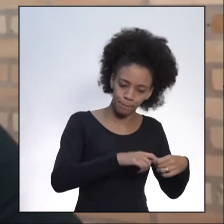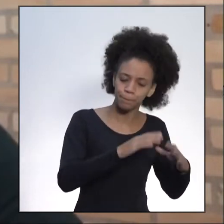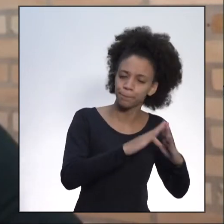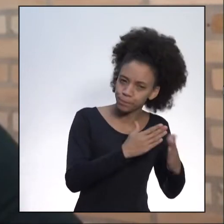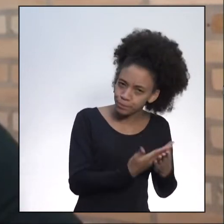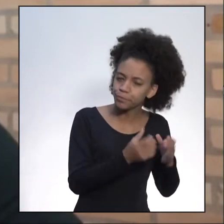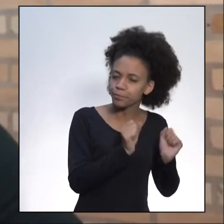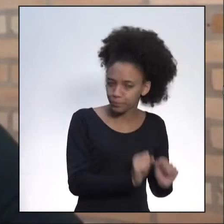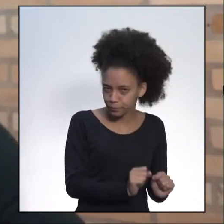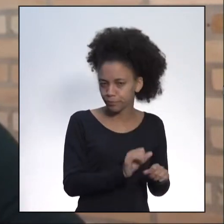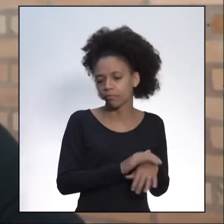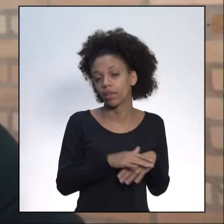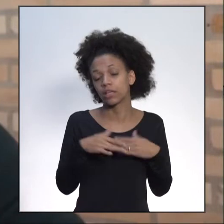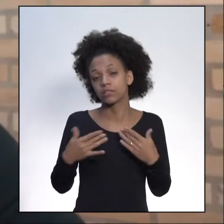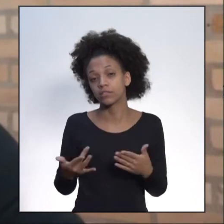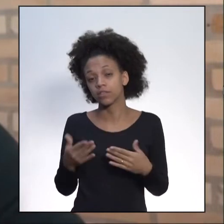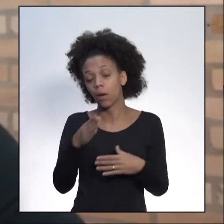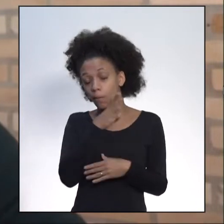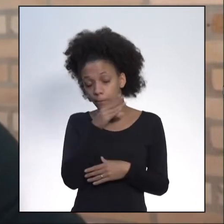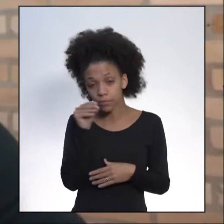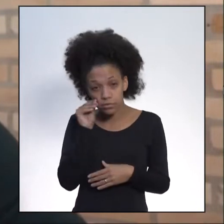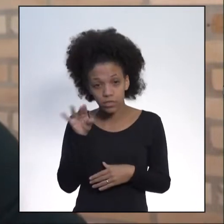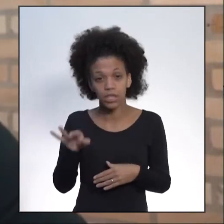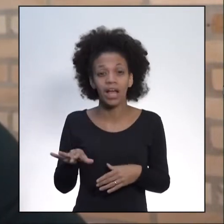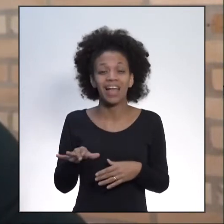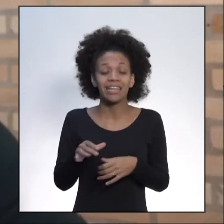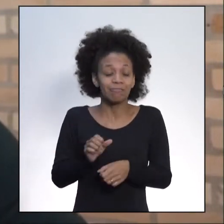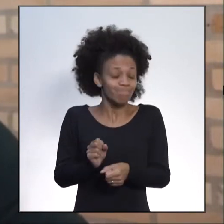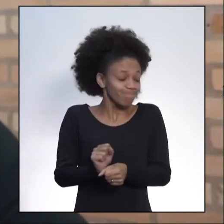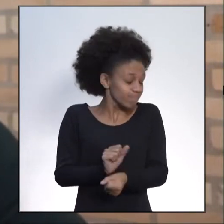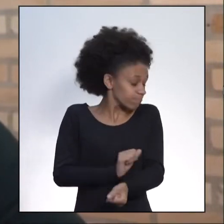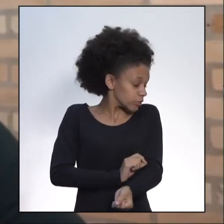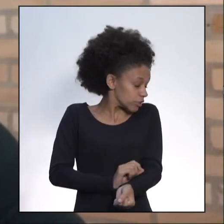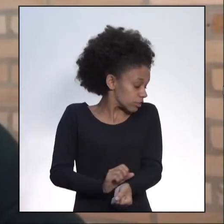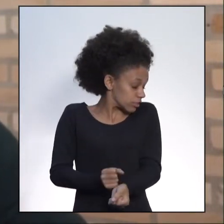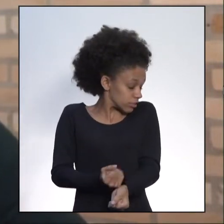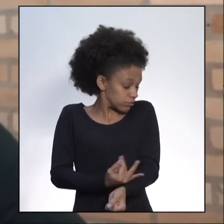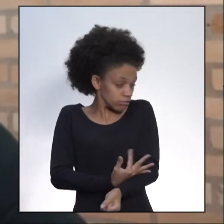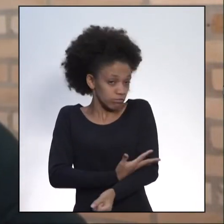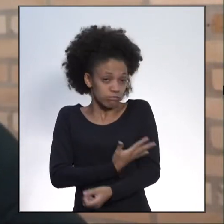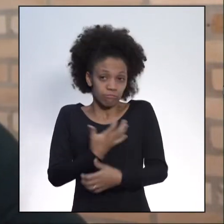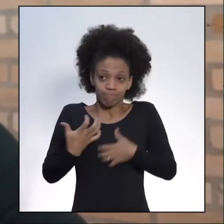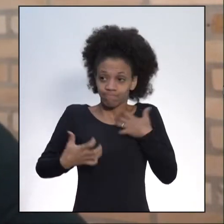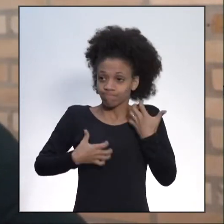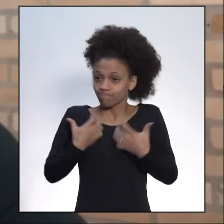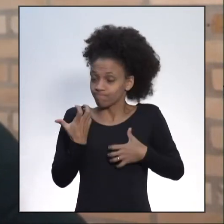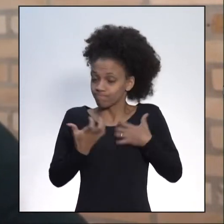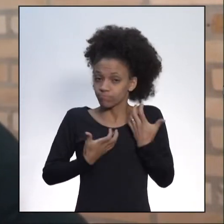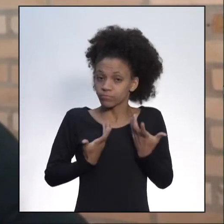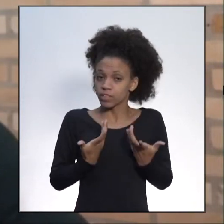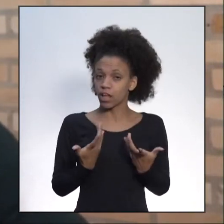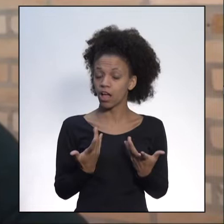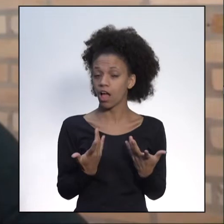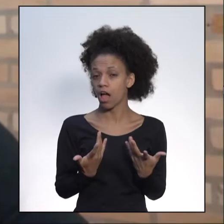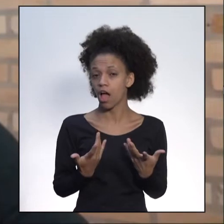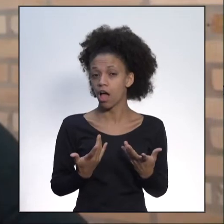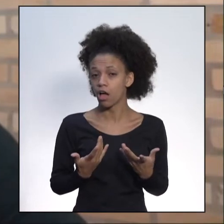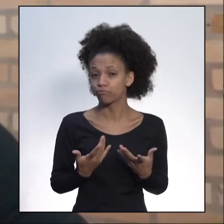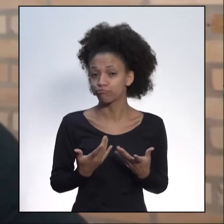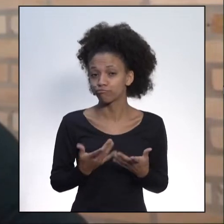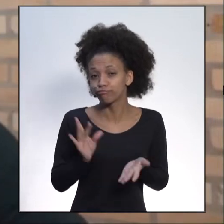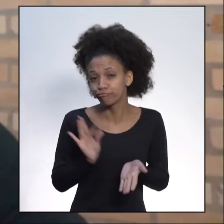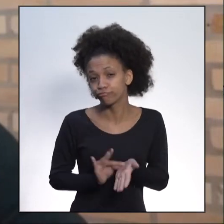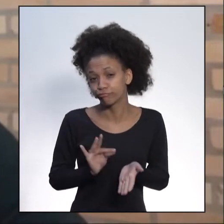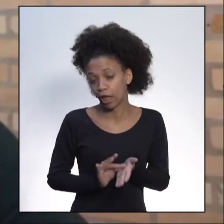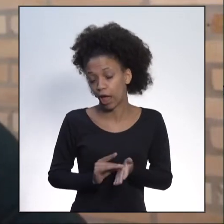esse momento. E para os adolescentes, é uma angústia enorme. O que é mais importante na vida dos adolescentes? É justamente o convívio